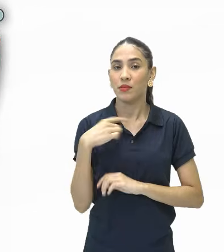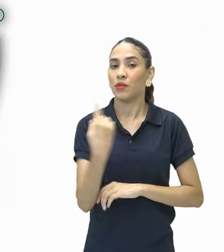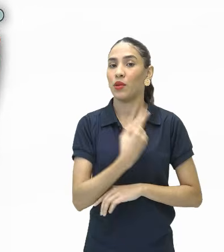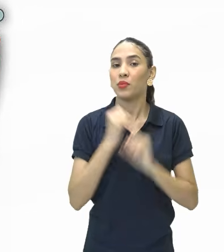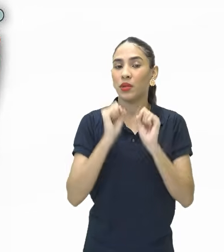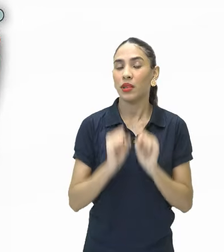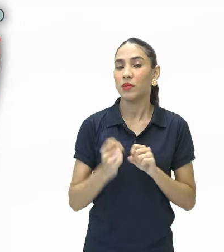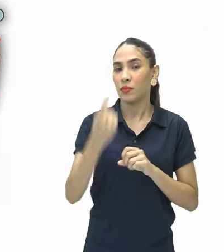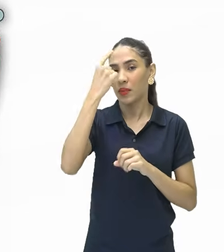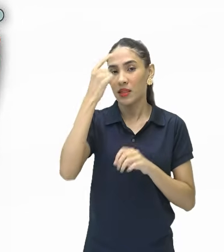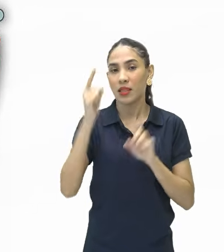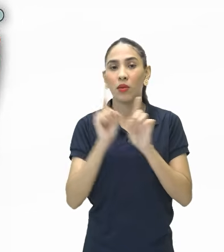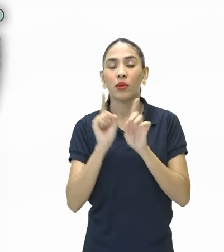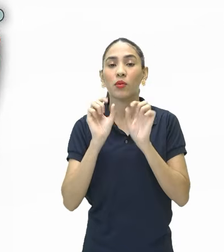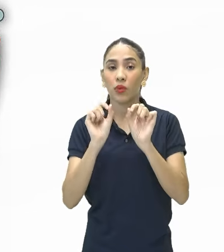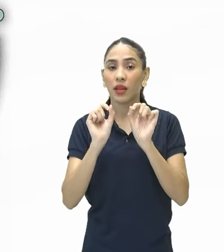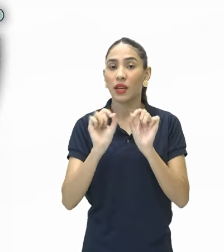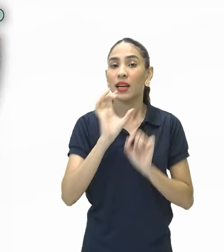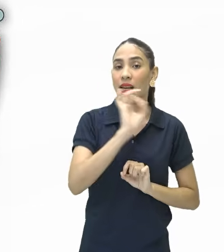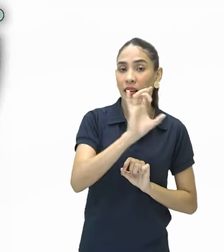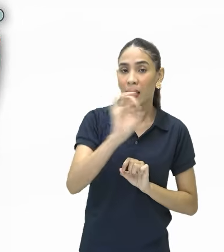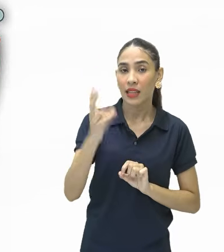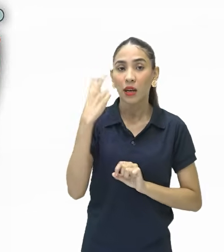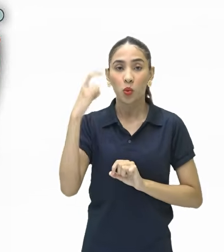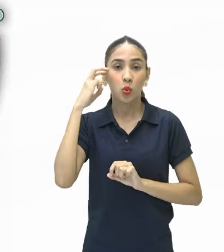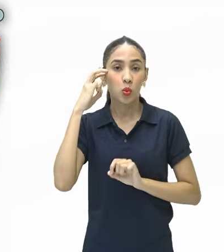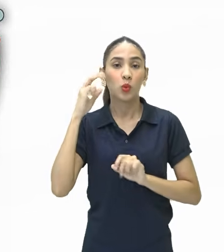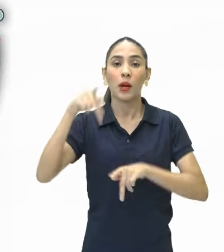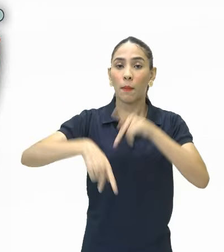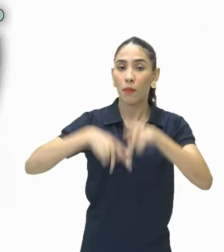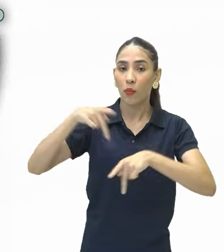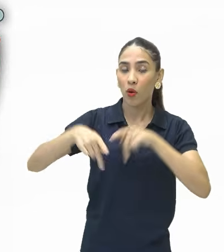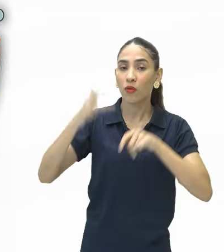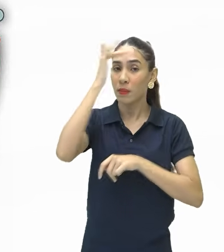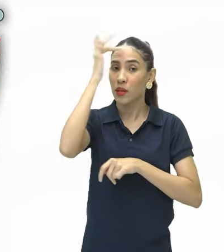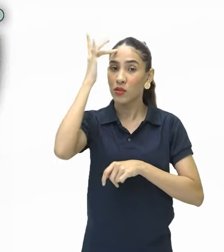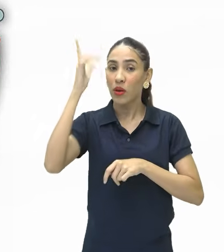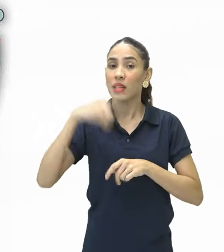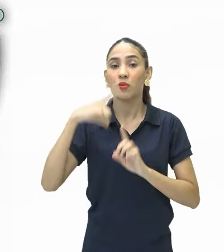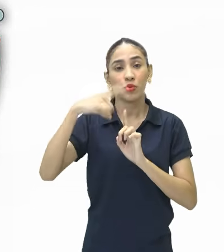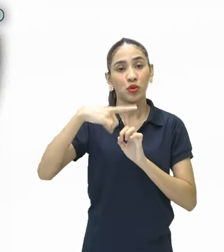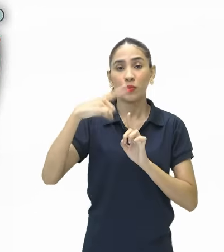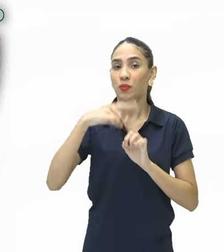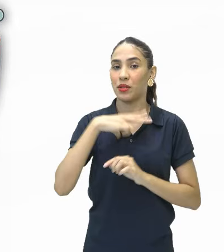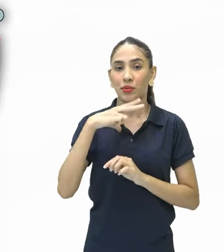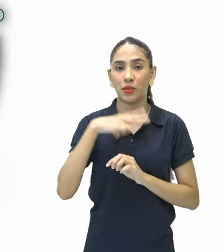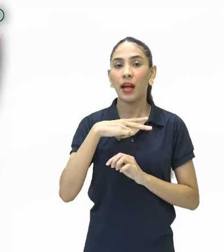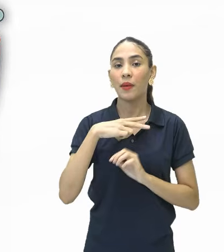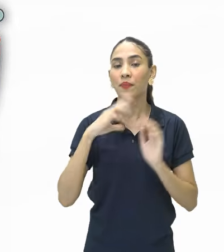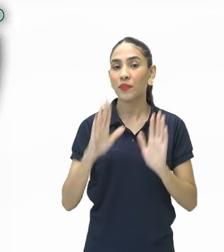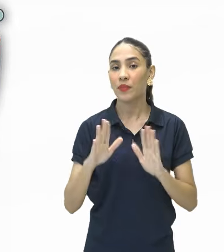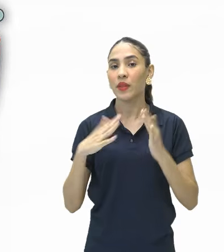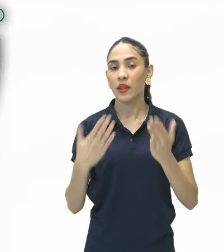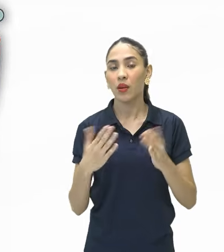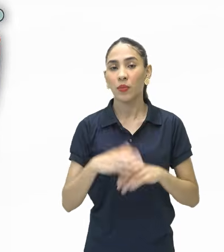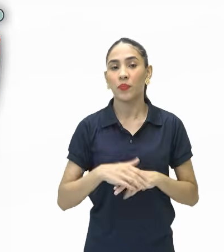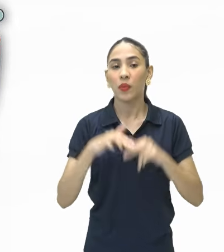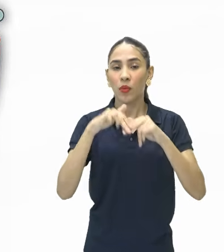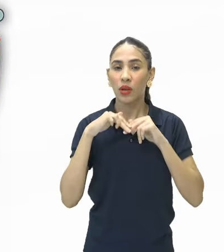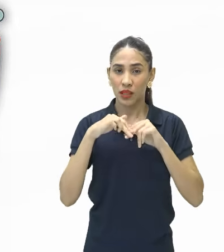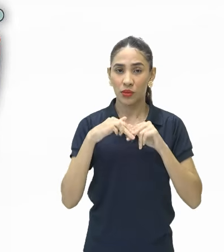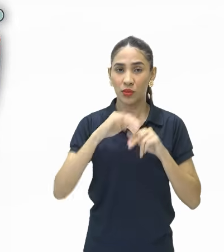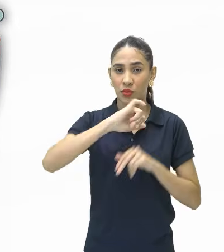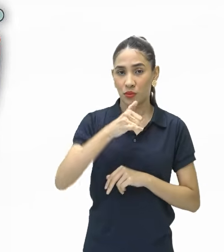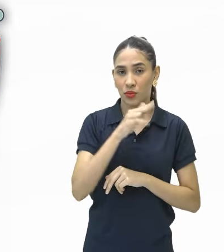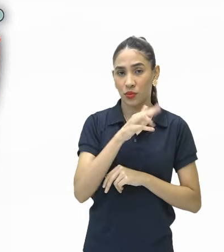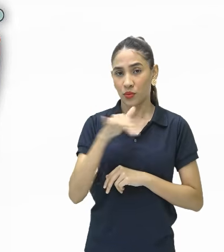podemos pensar então que cada cultura, cada povo e até mesmo cada pessoa tem a sua maneira, né? Então, por isso esse juízo